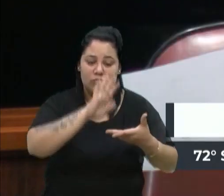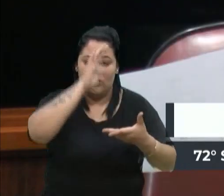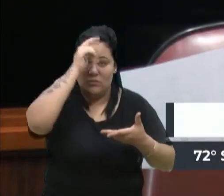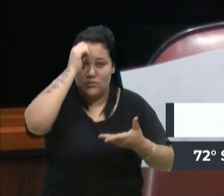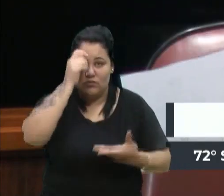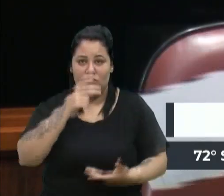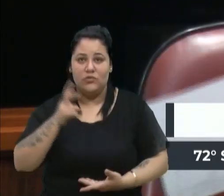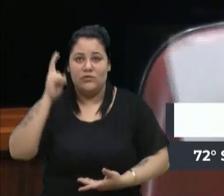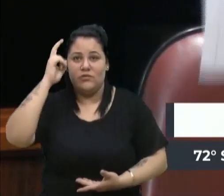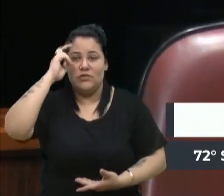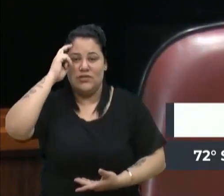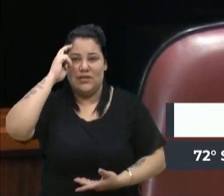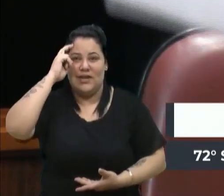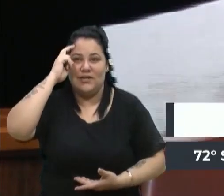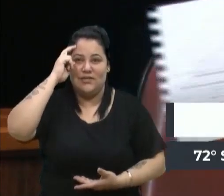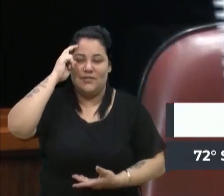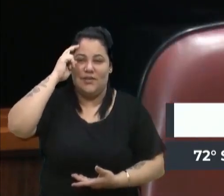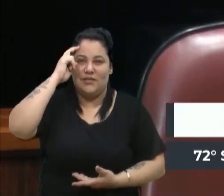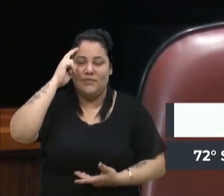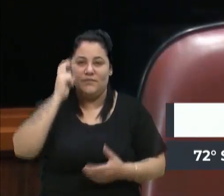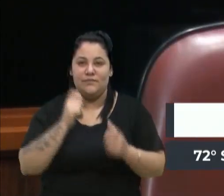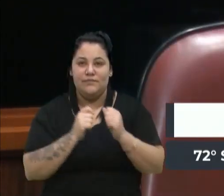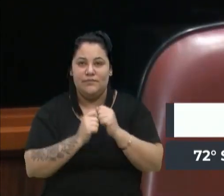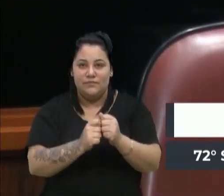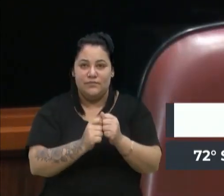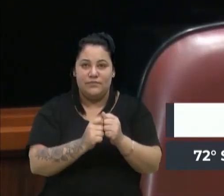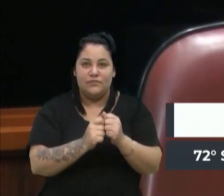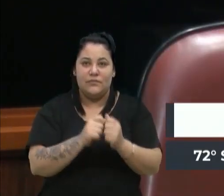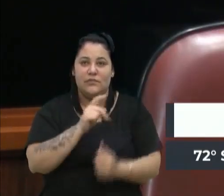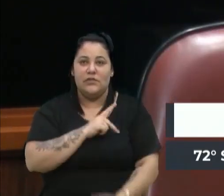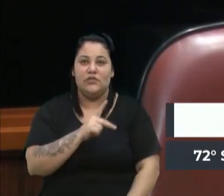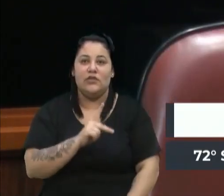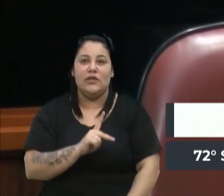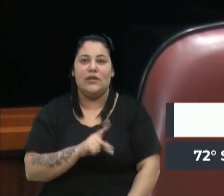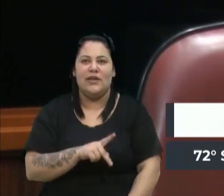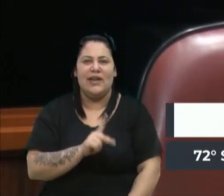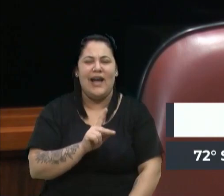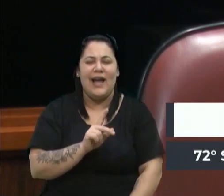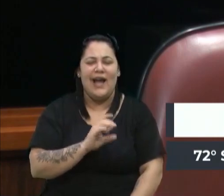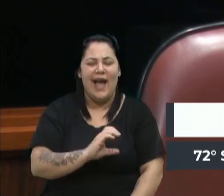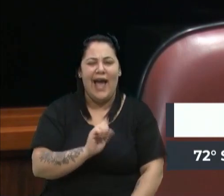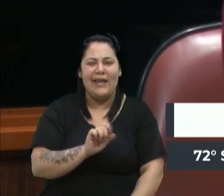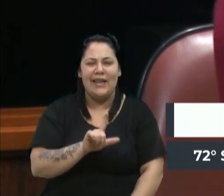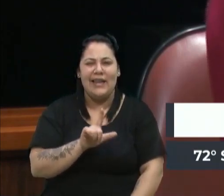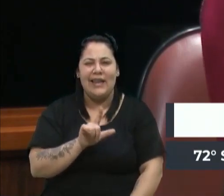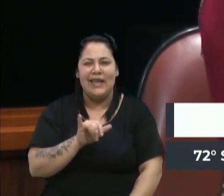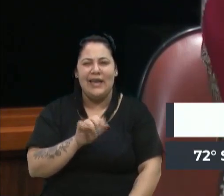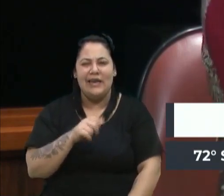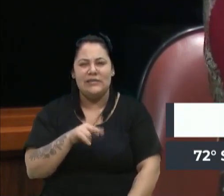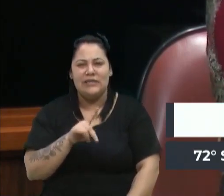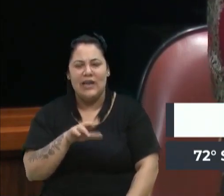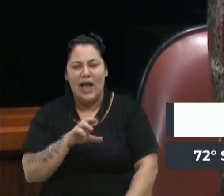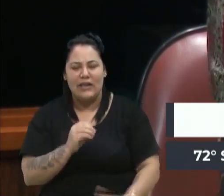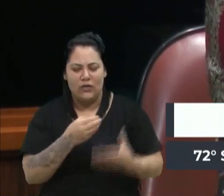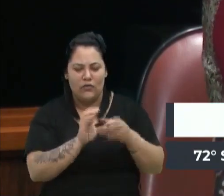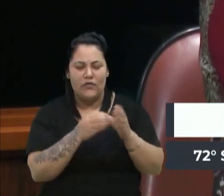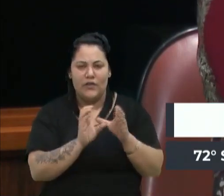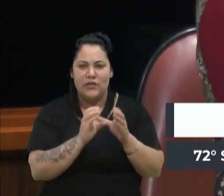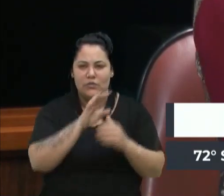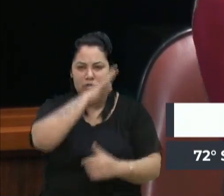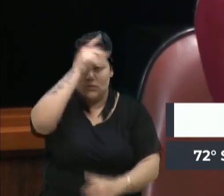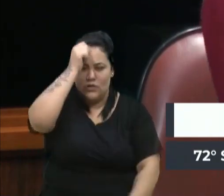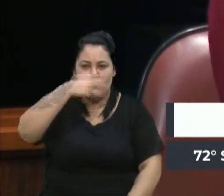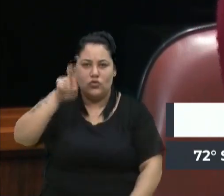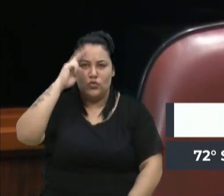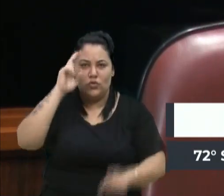Cultura, através da presidenta Caliandra, da Conferência Municipal de Cultura, emendas do